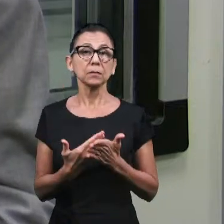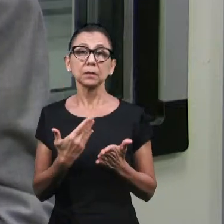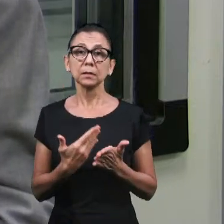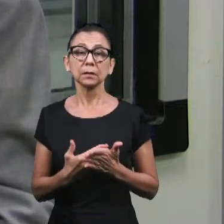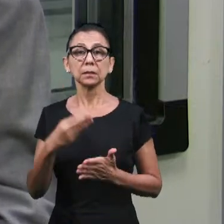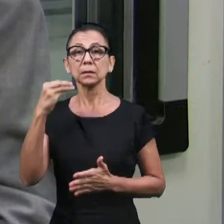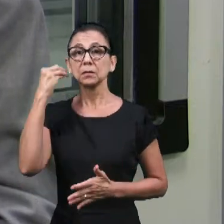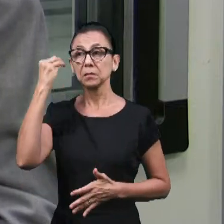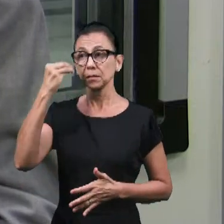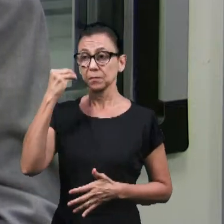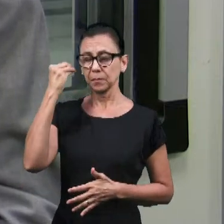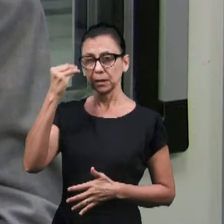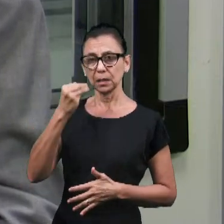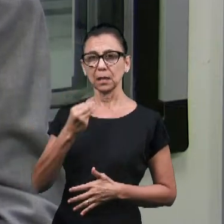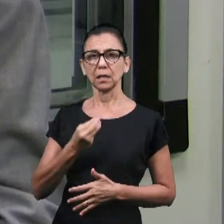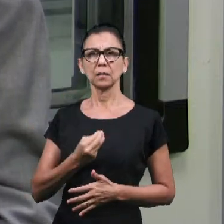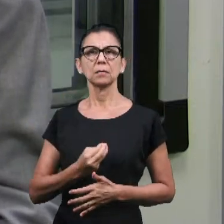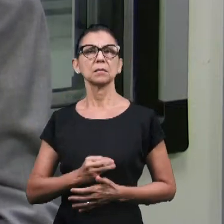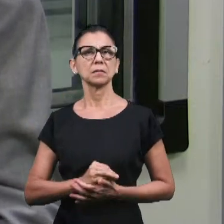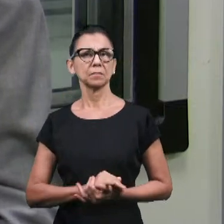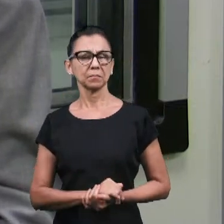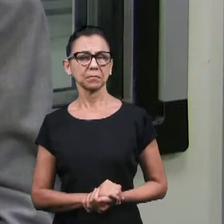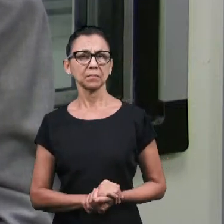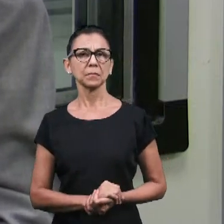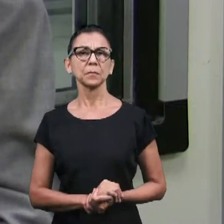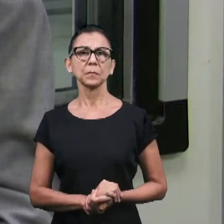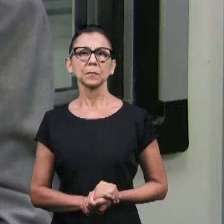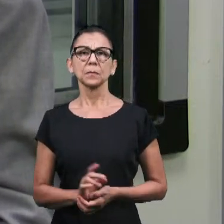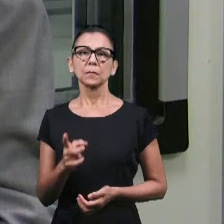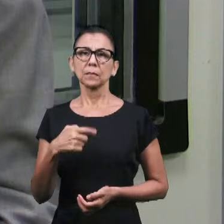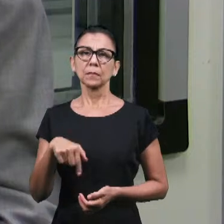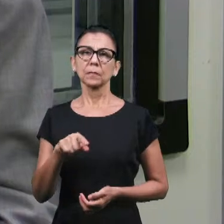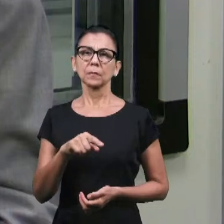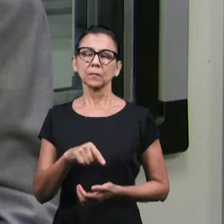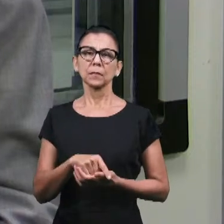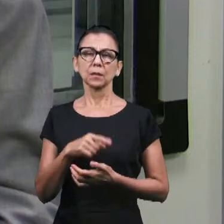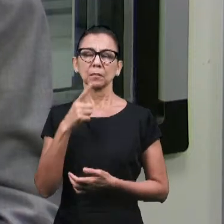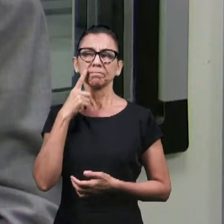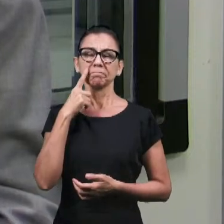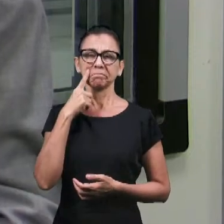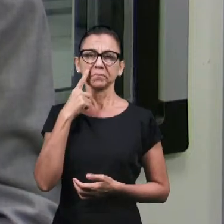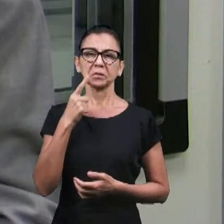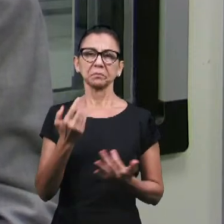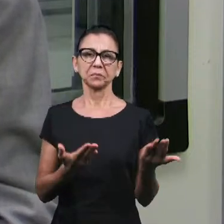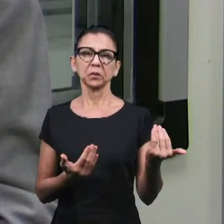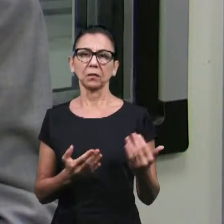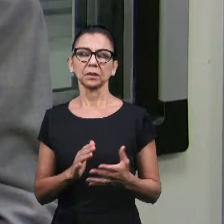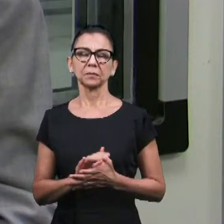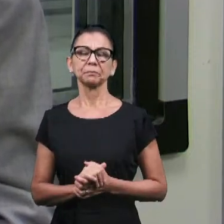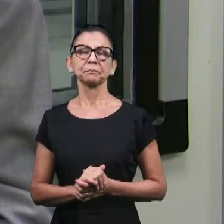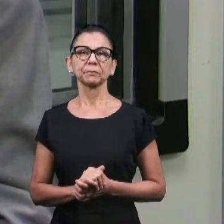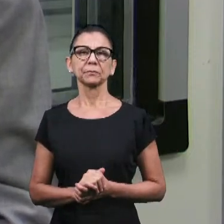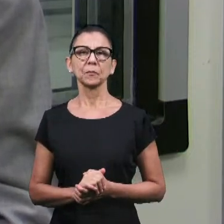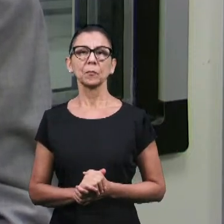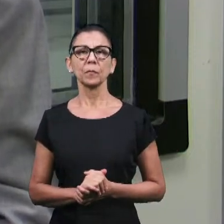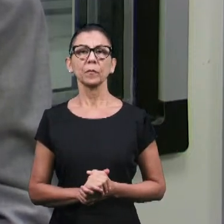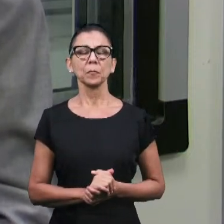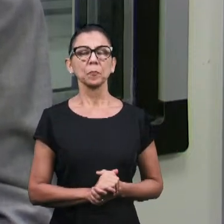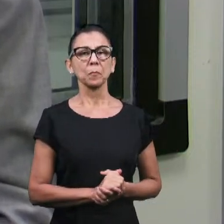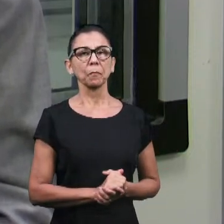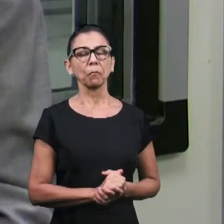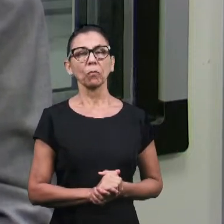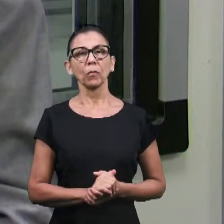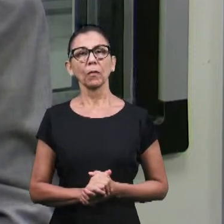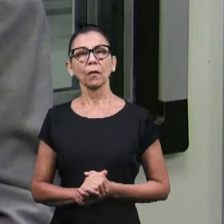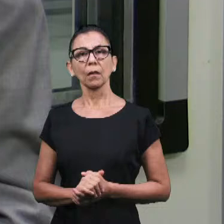eles ali com muita sinceridade nós nós participamos e contemplamos isso da parte dele Amém é você que